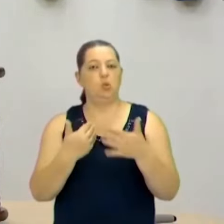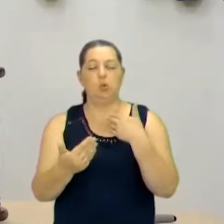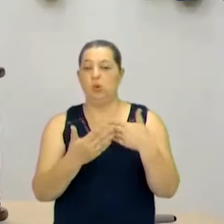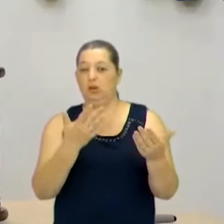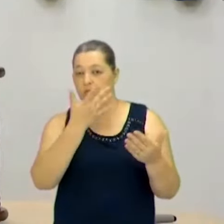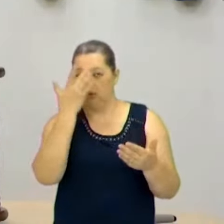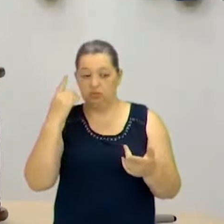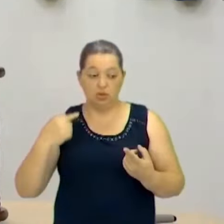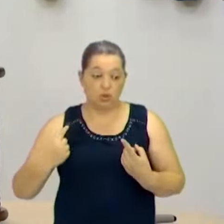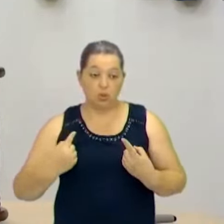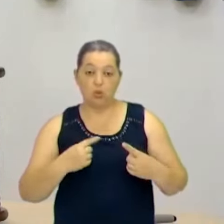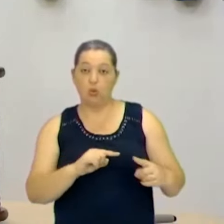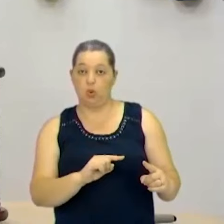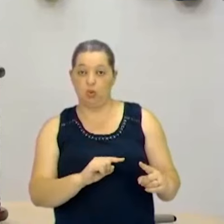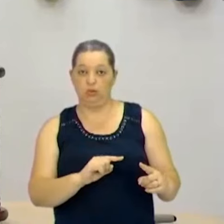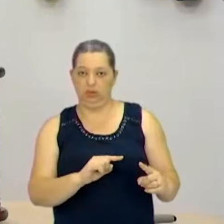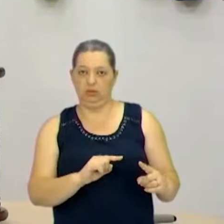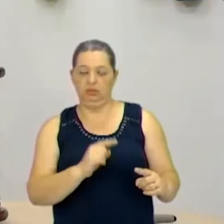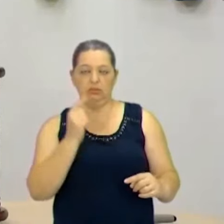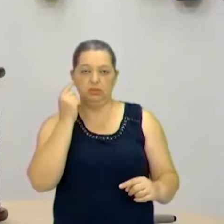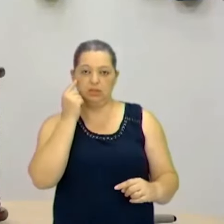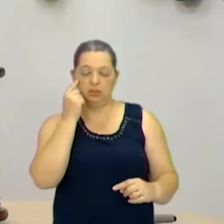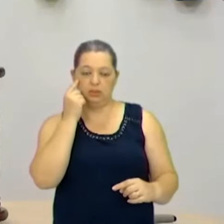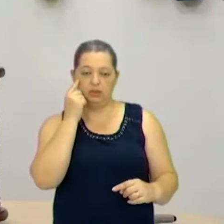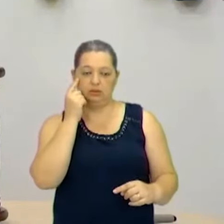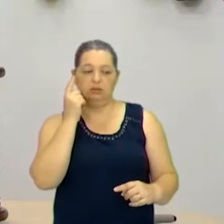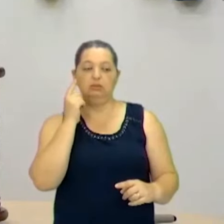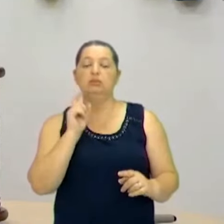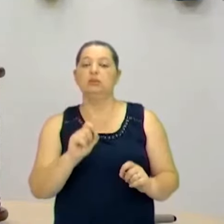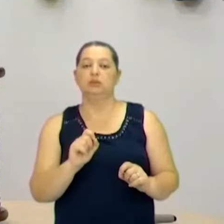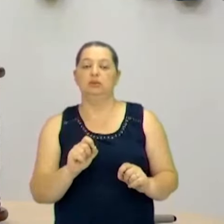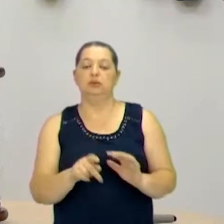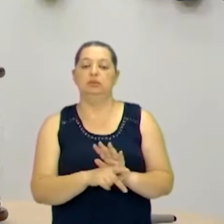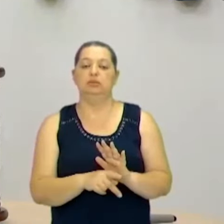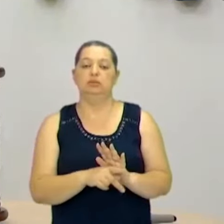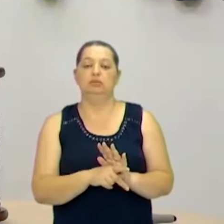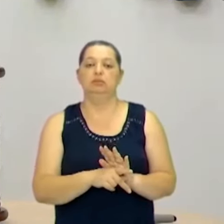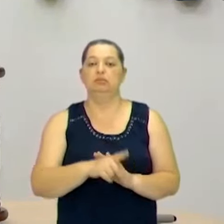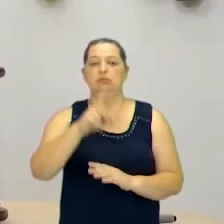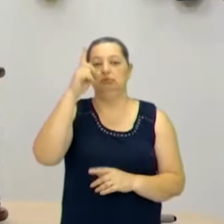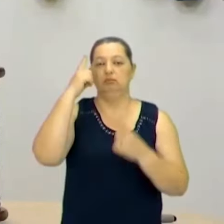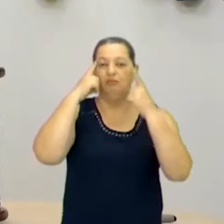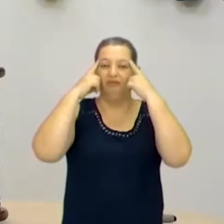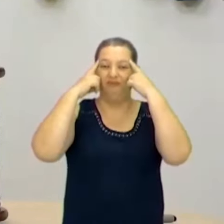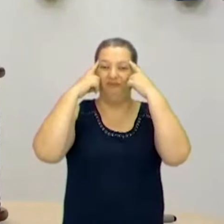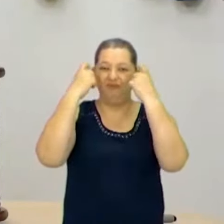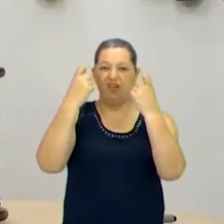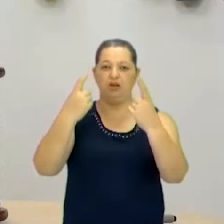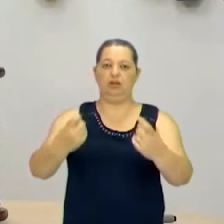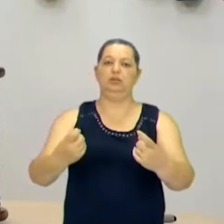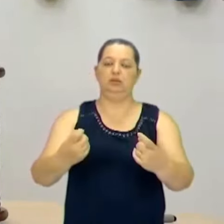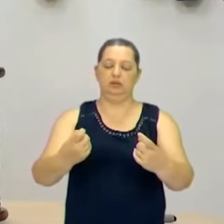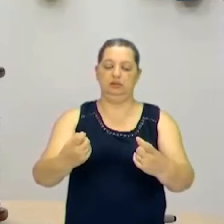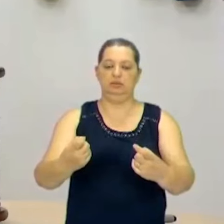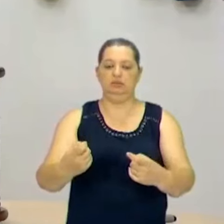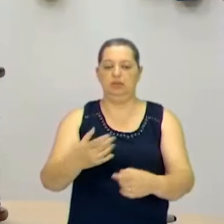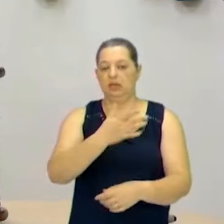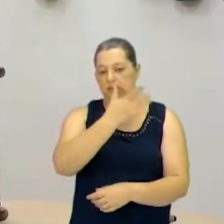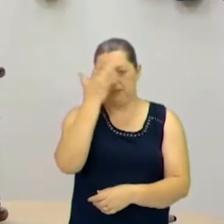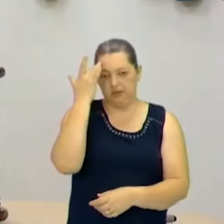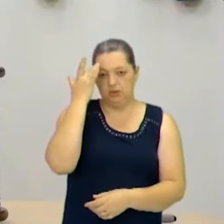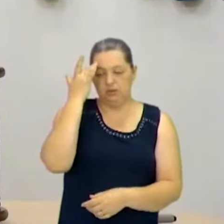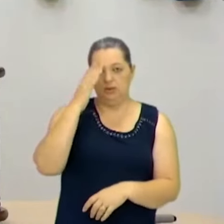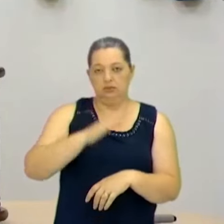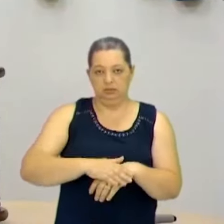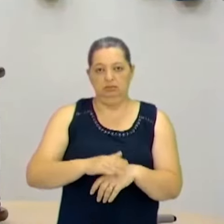ou divergência ao seu pensamento vai desencadear uma ação violenta. Então, essas pessoas que agem dessa